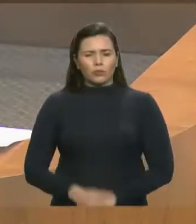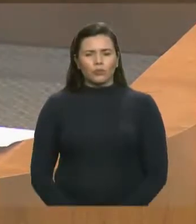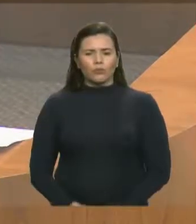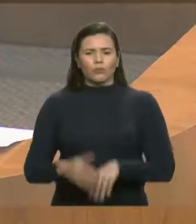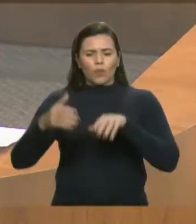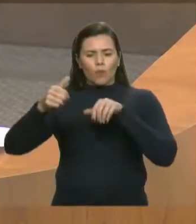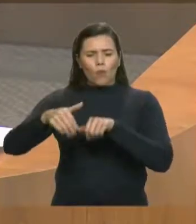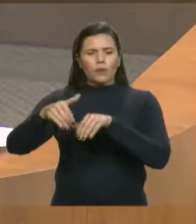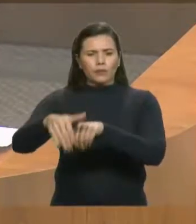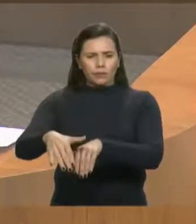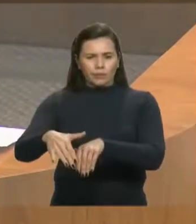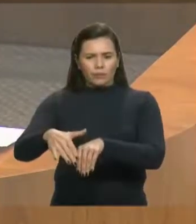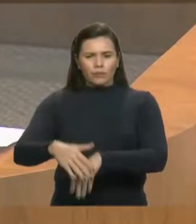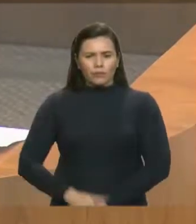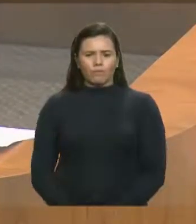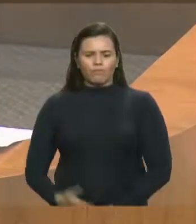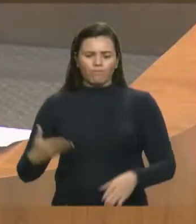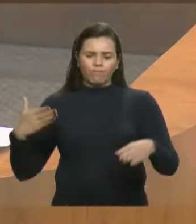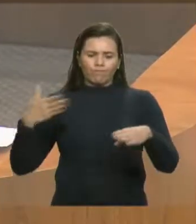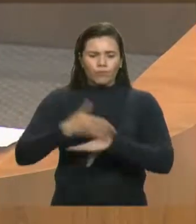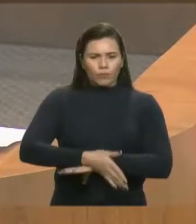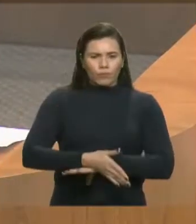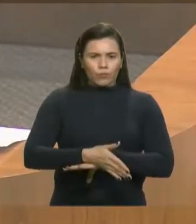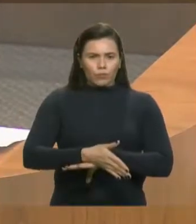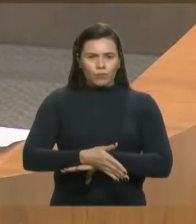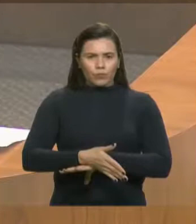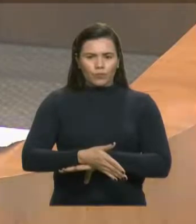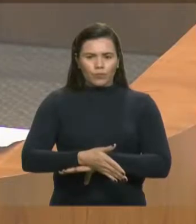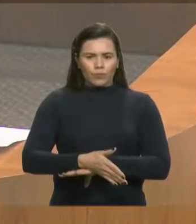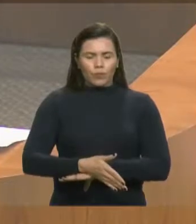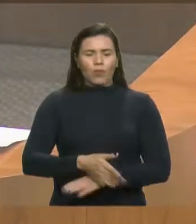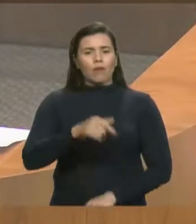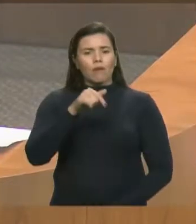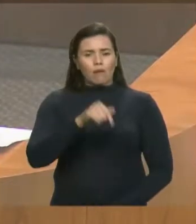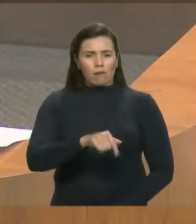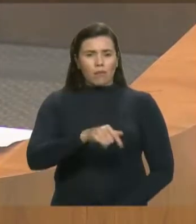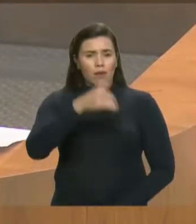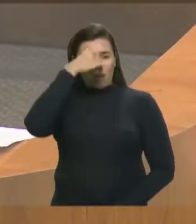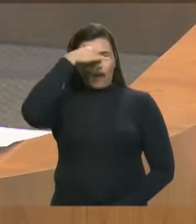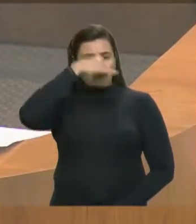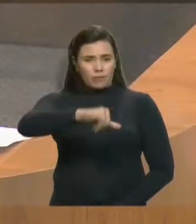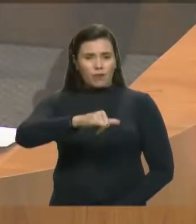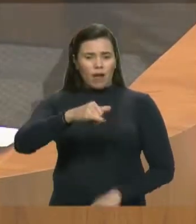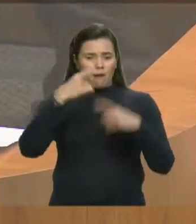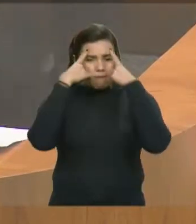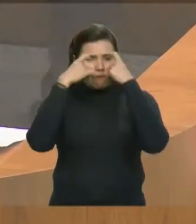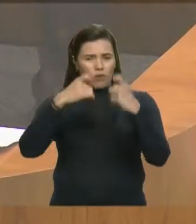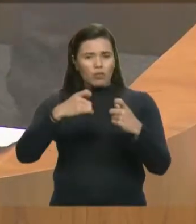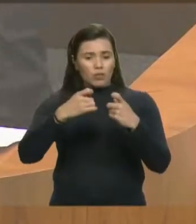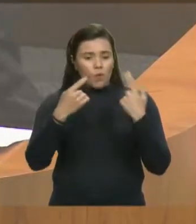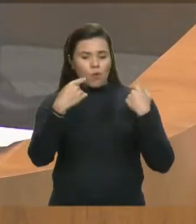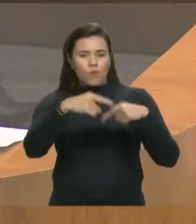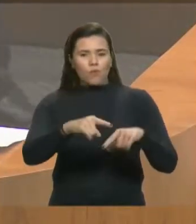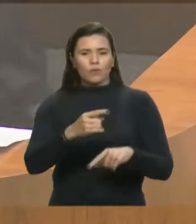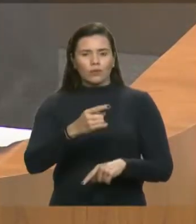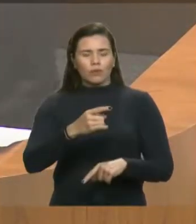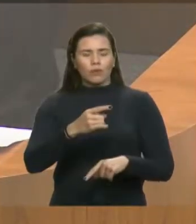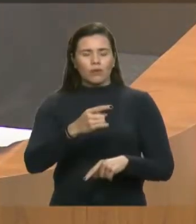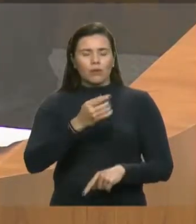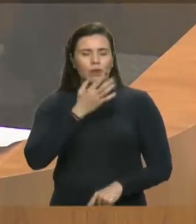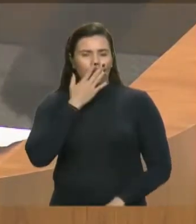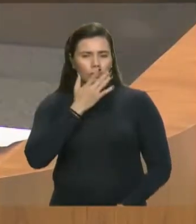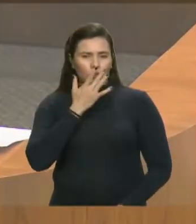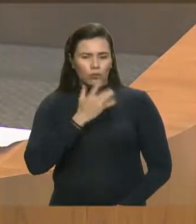ela possa vir não só para atuar preventivamente nas terras indígenas